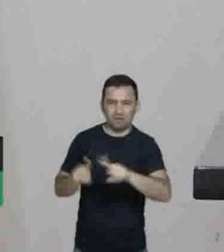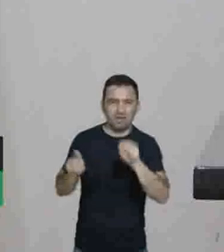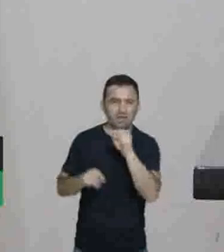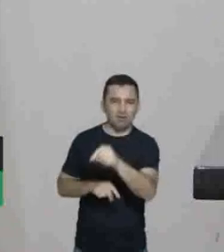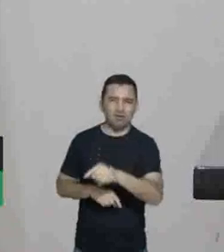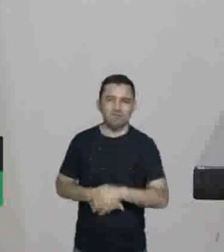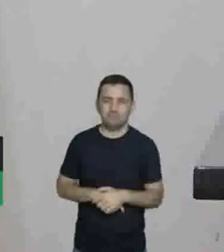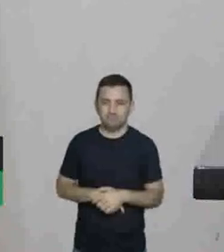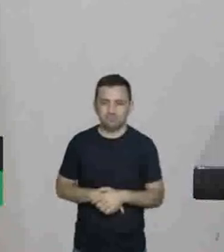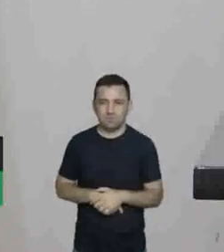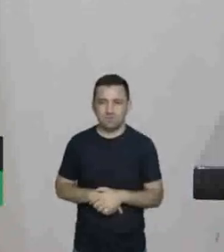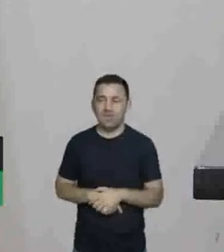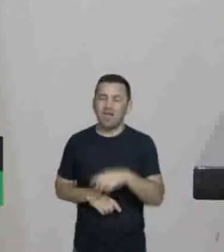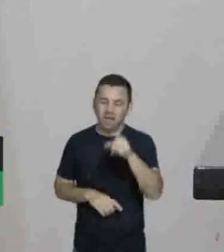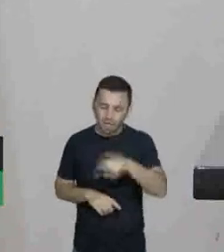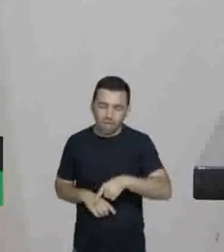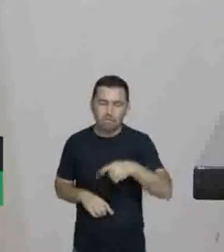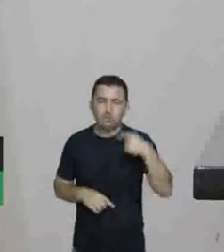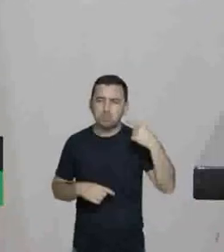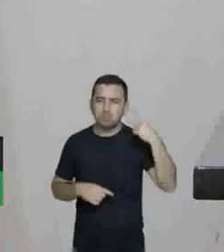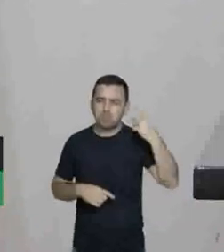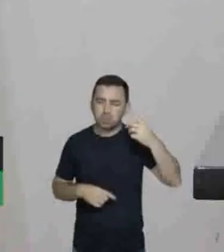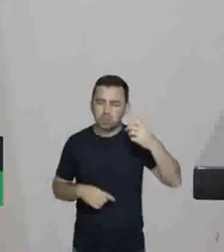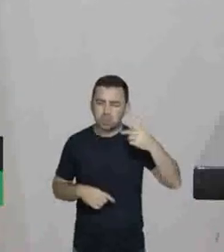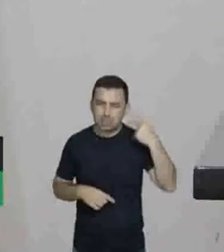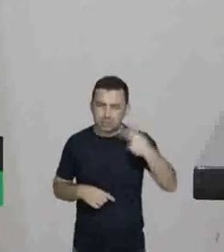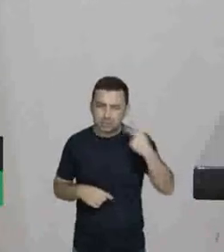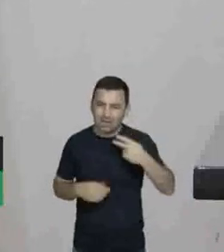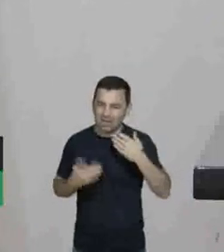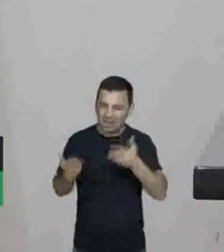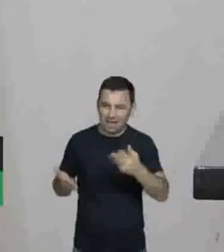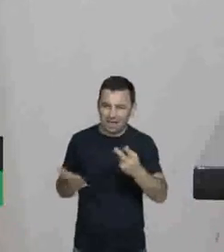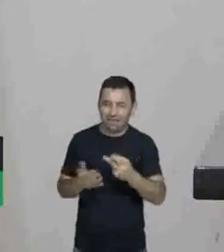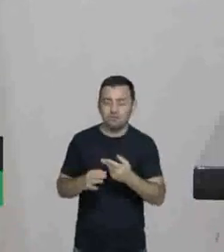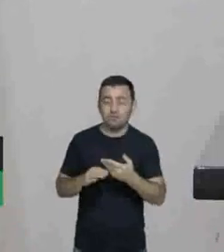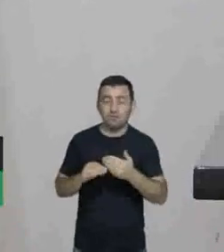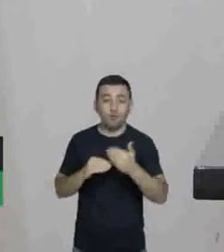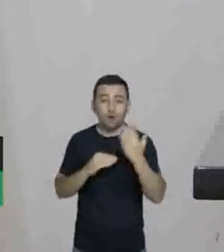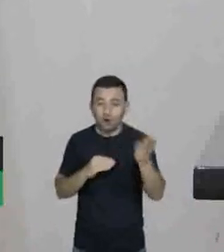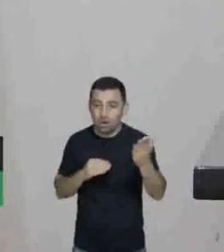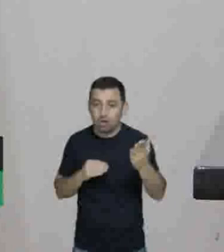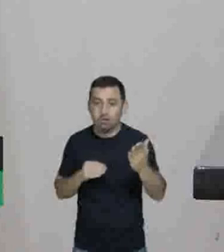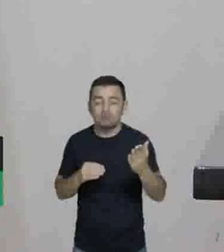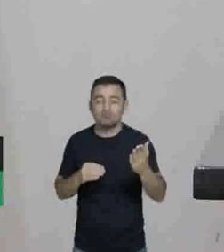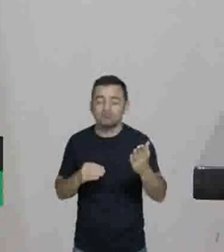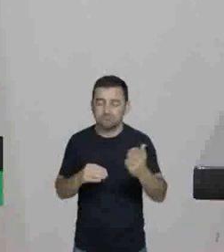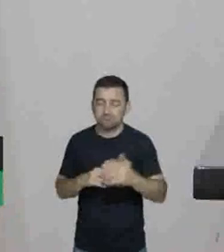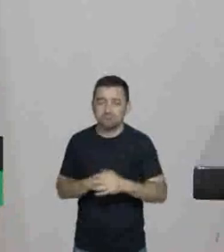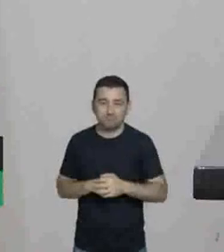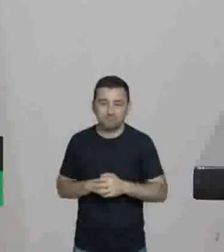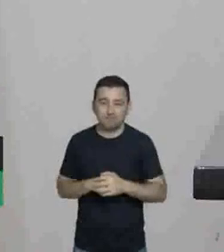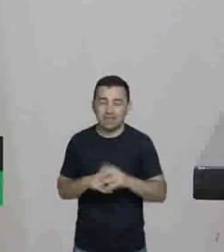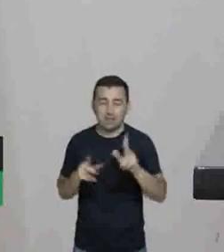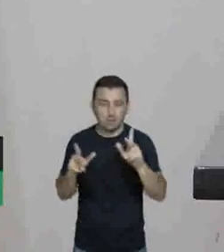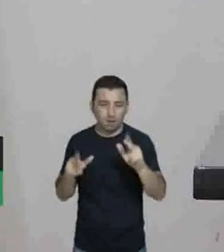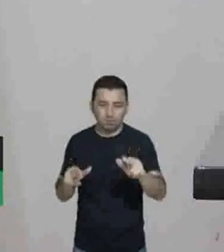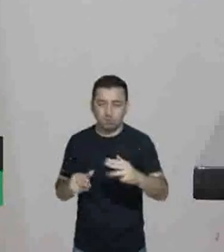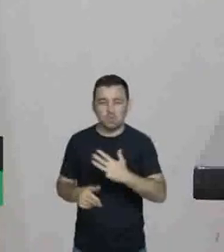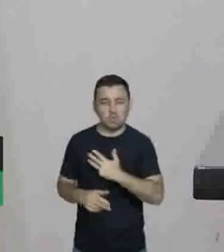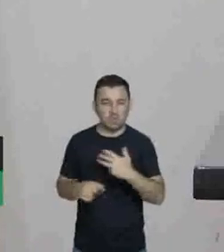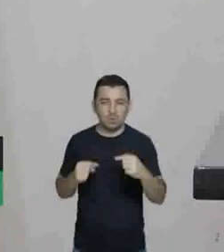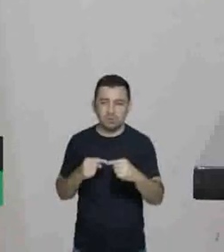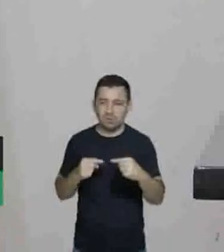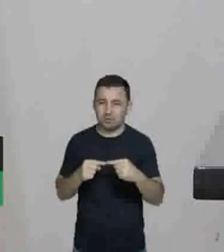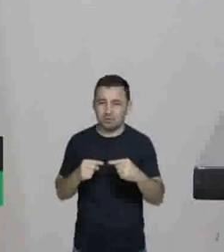que funciona a política externa de Lula e dos extremistas de seu governo. Lula já culpou